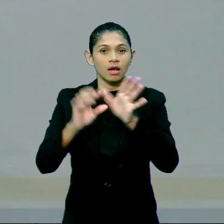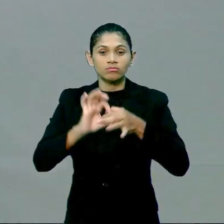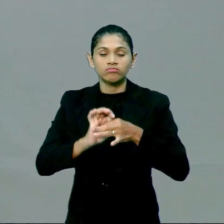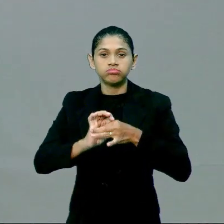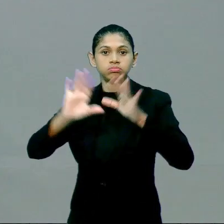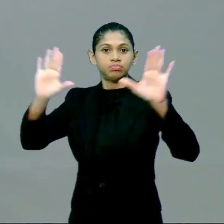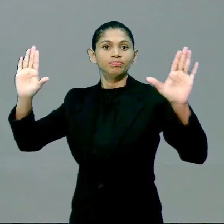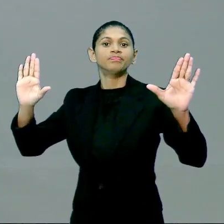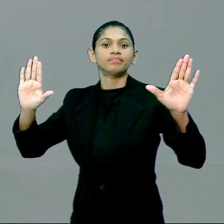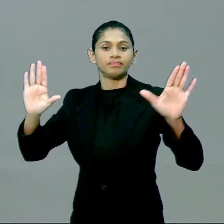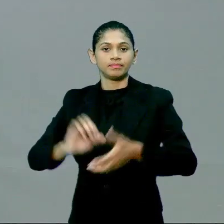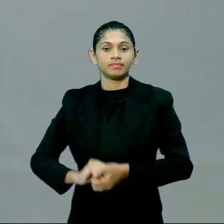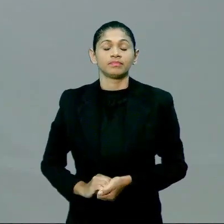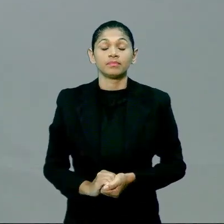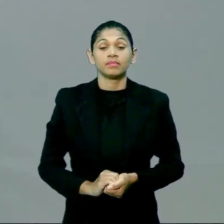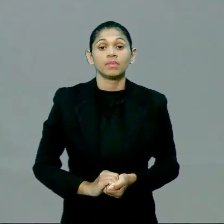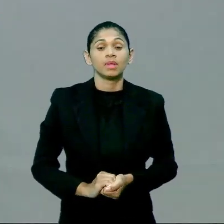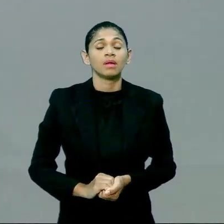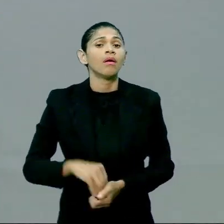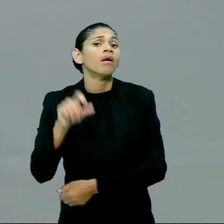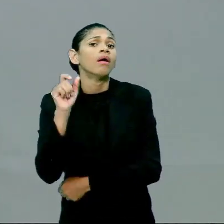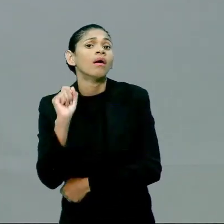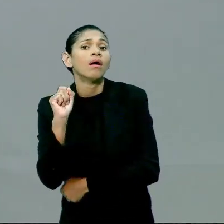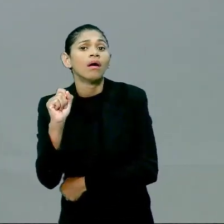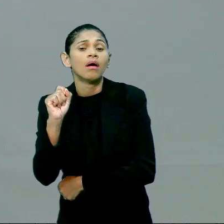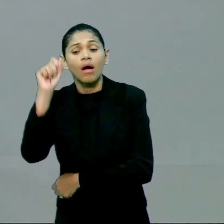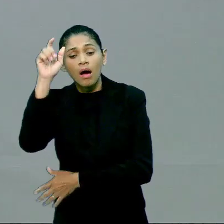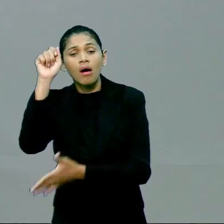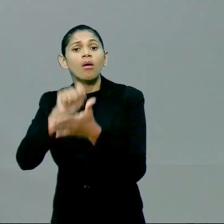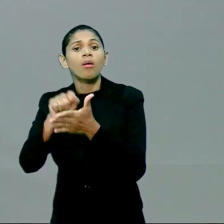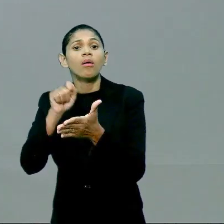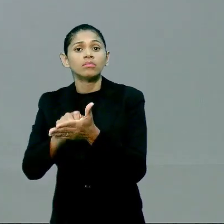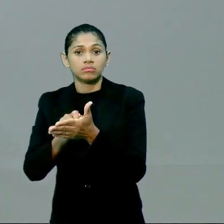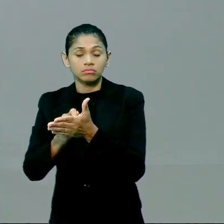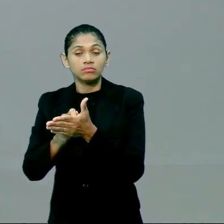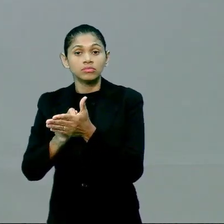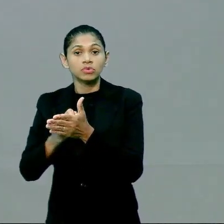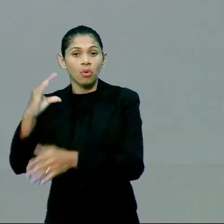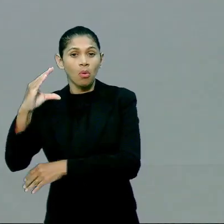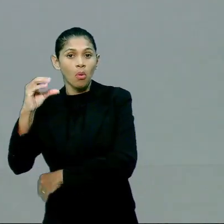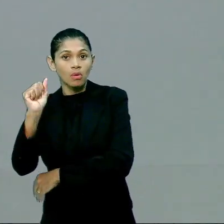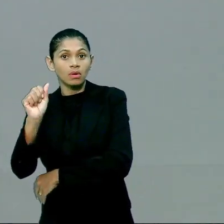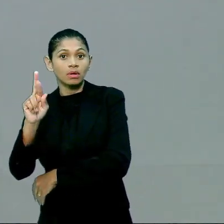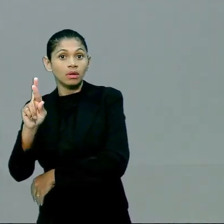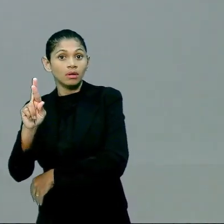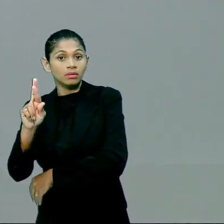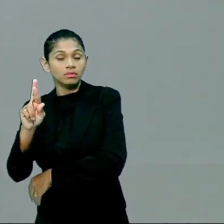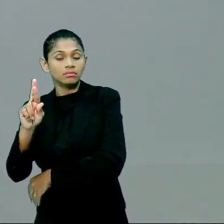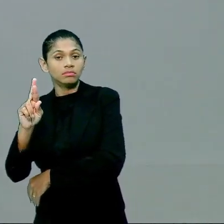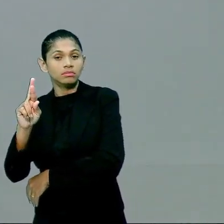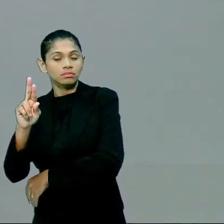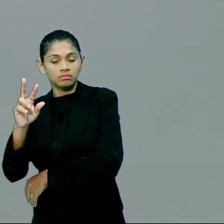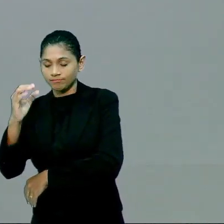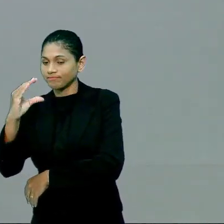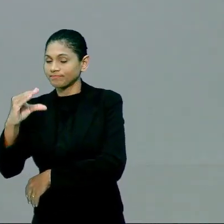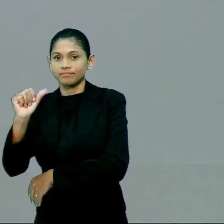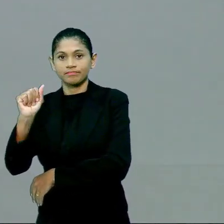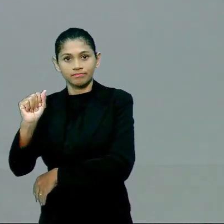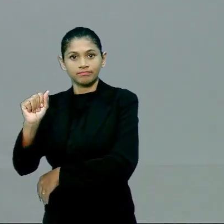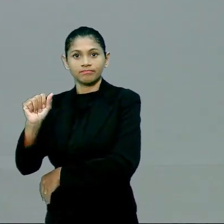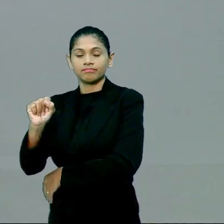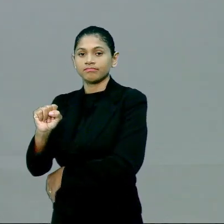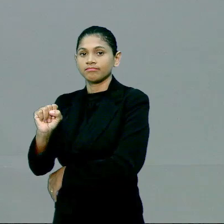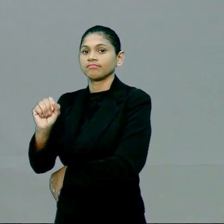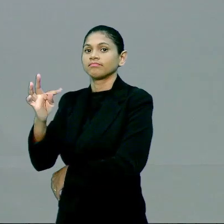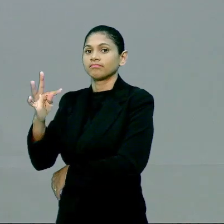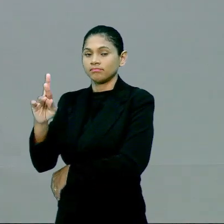liberdade. Então, quem é o Castro Alves? Por que eu trouxe o Castro Alves para essa aula e por que ele é tão genial? Então, a gente começa